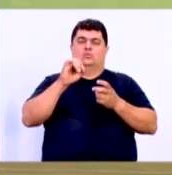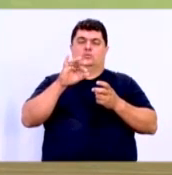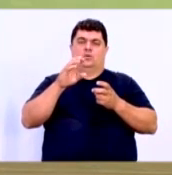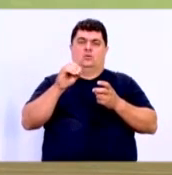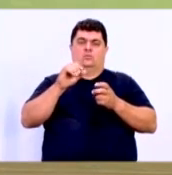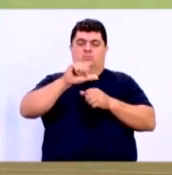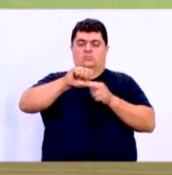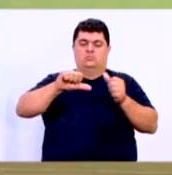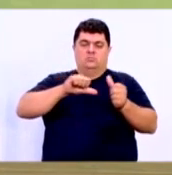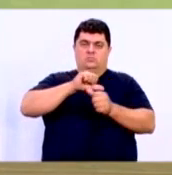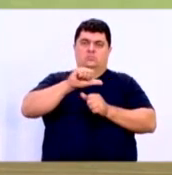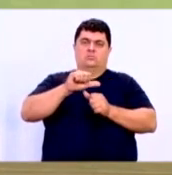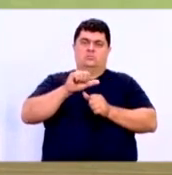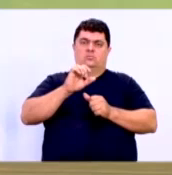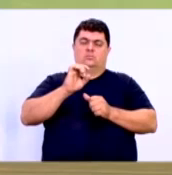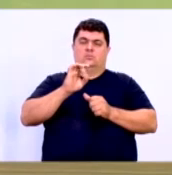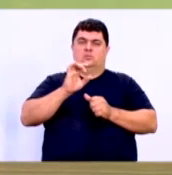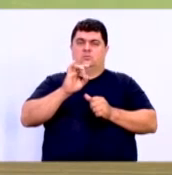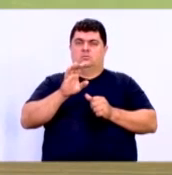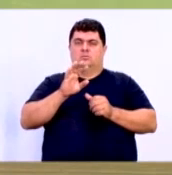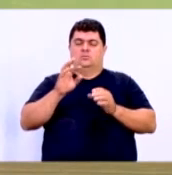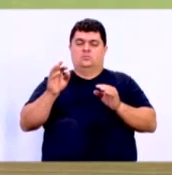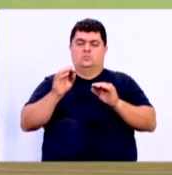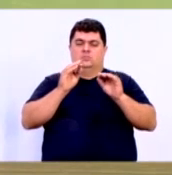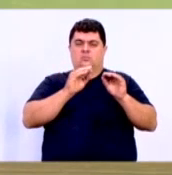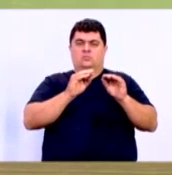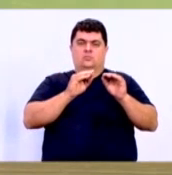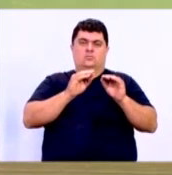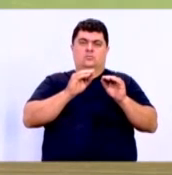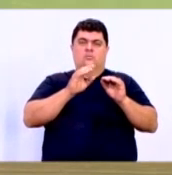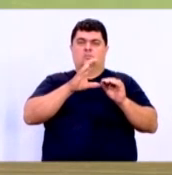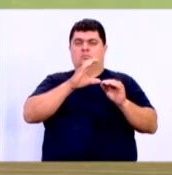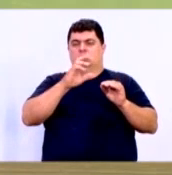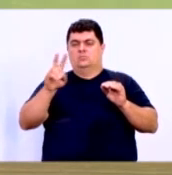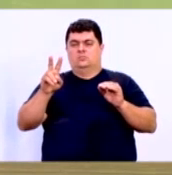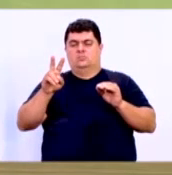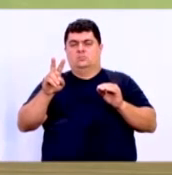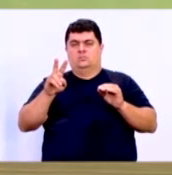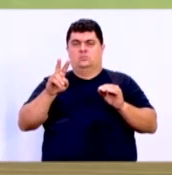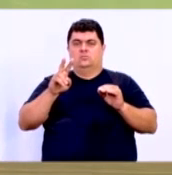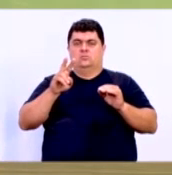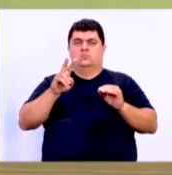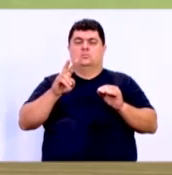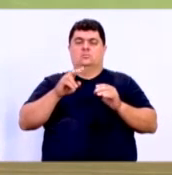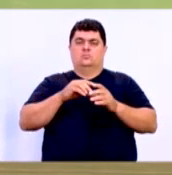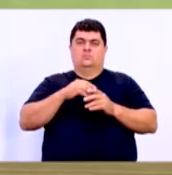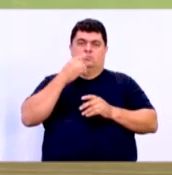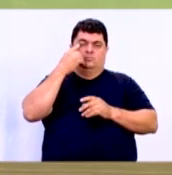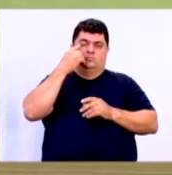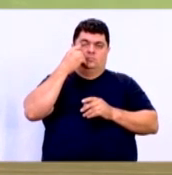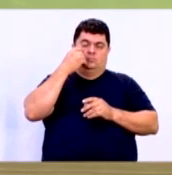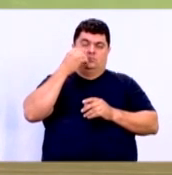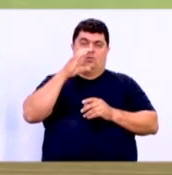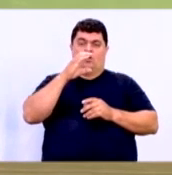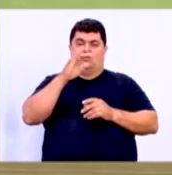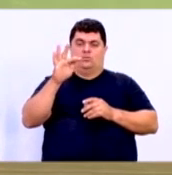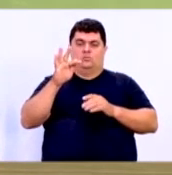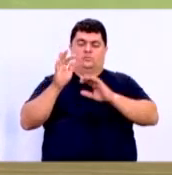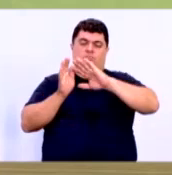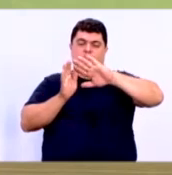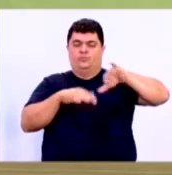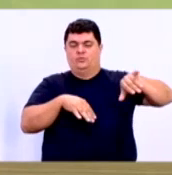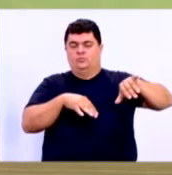variável, só se computa lá no custo dos produtos vendidos os custos variáveis. Os custos fixos você